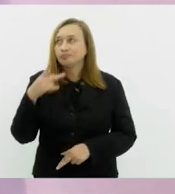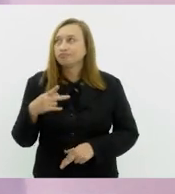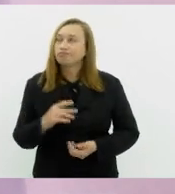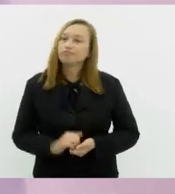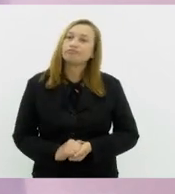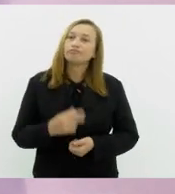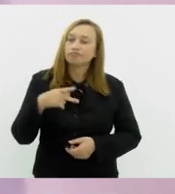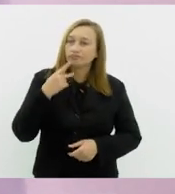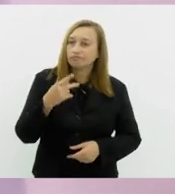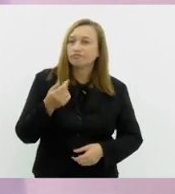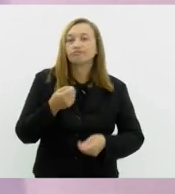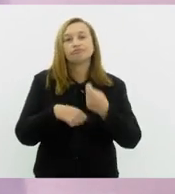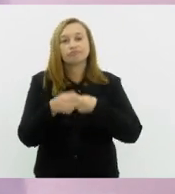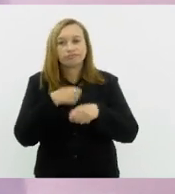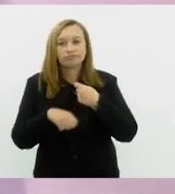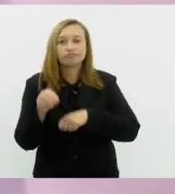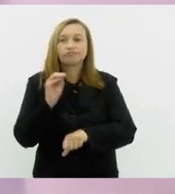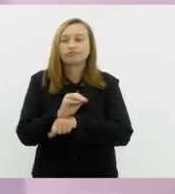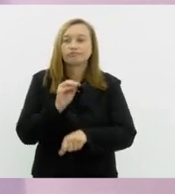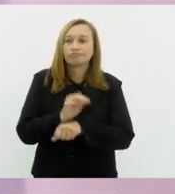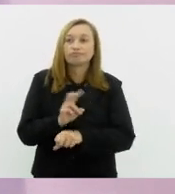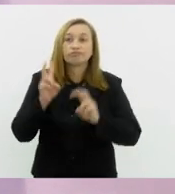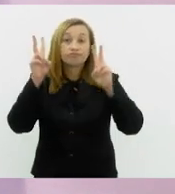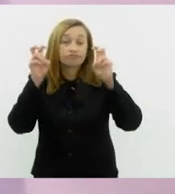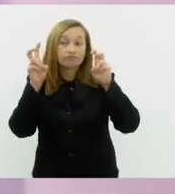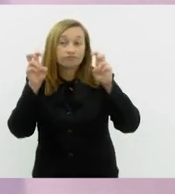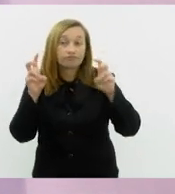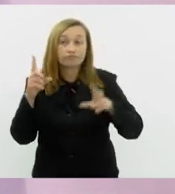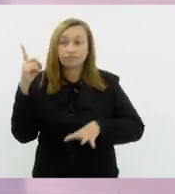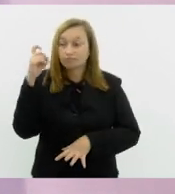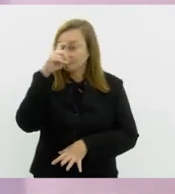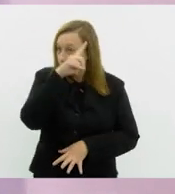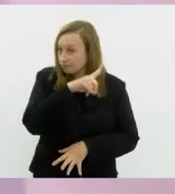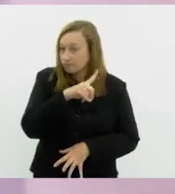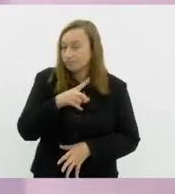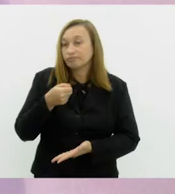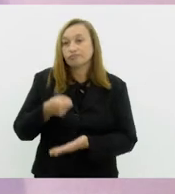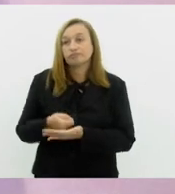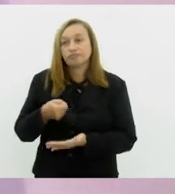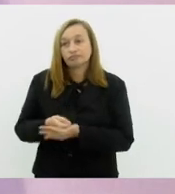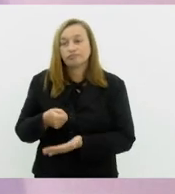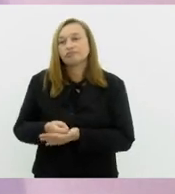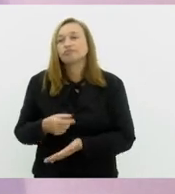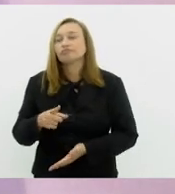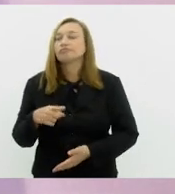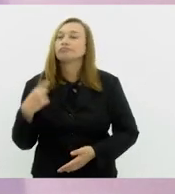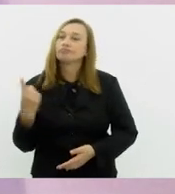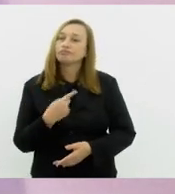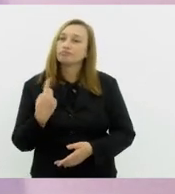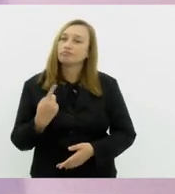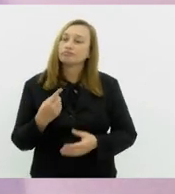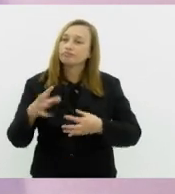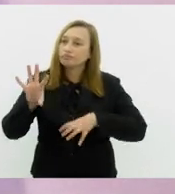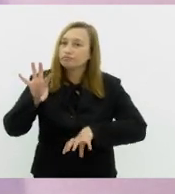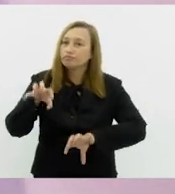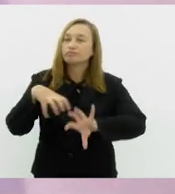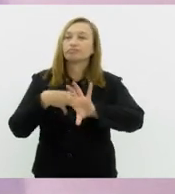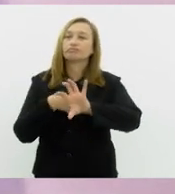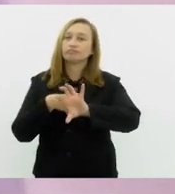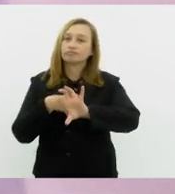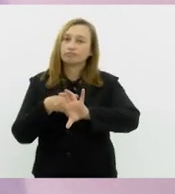de economia do cuidado é um tema complexo, que exige de nós um exercício de empatia e